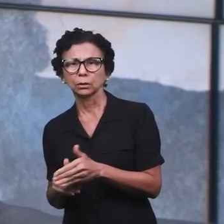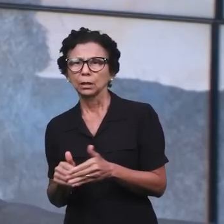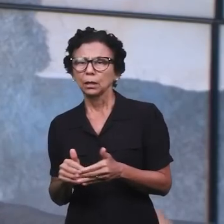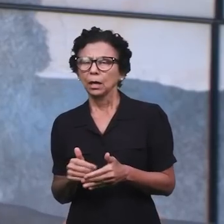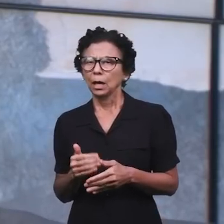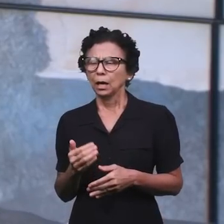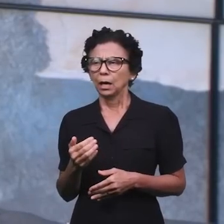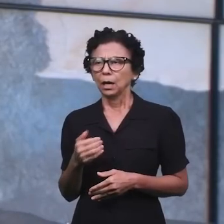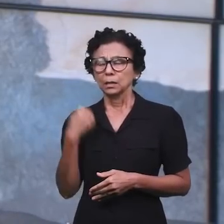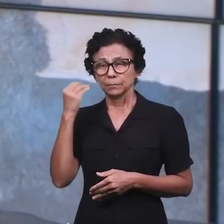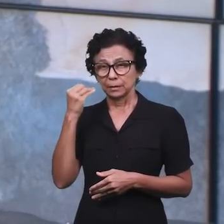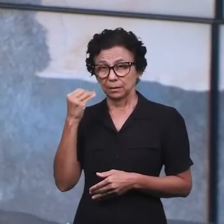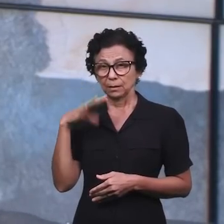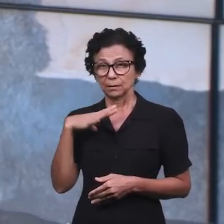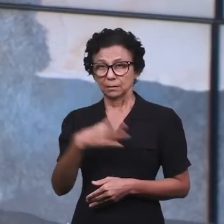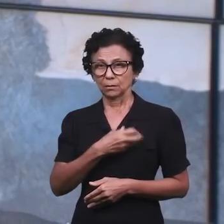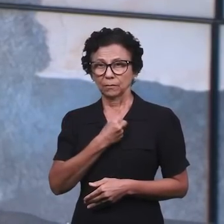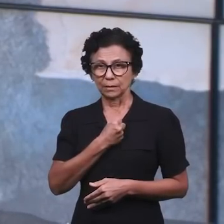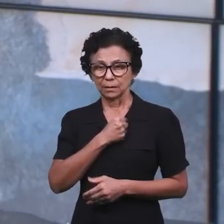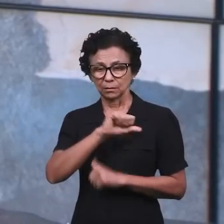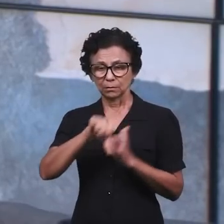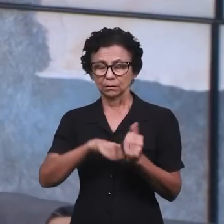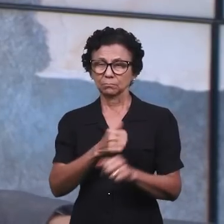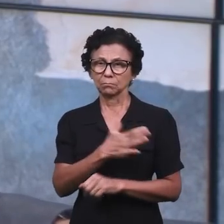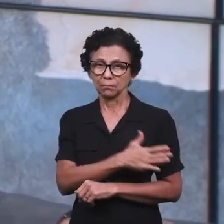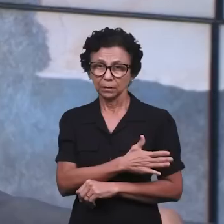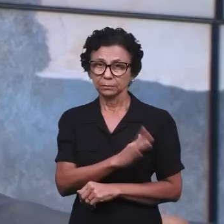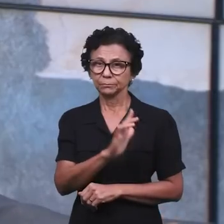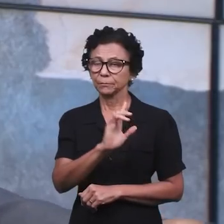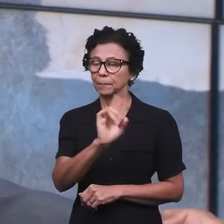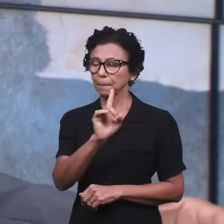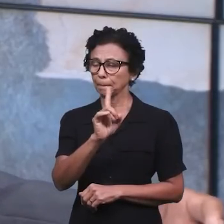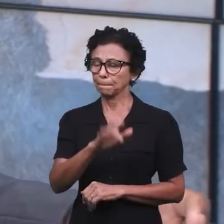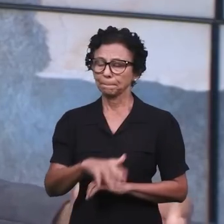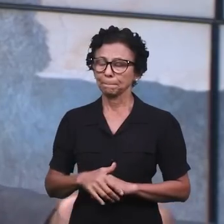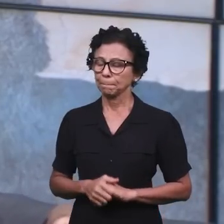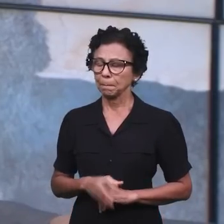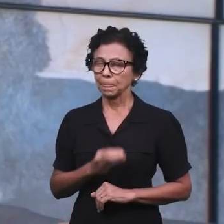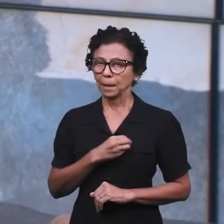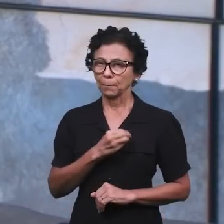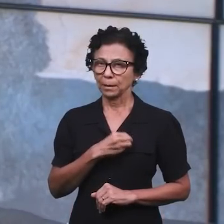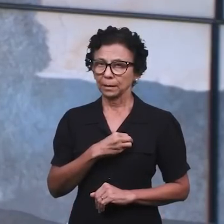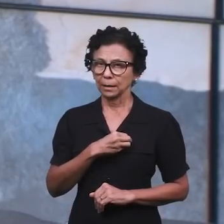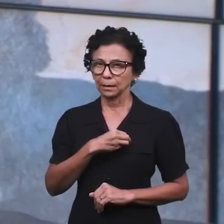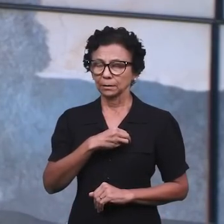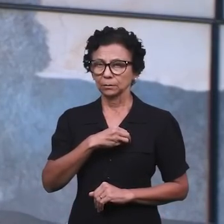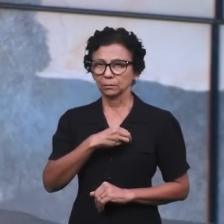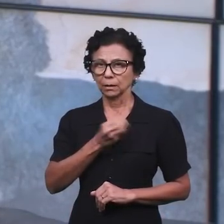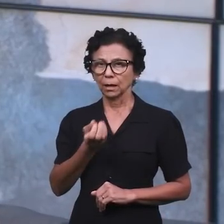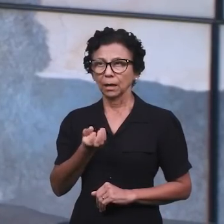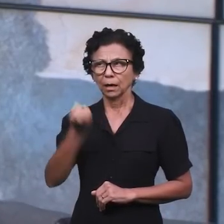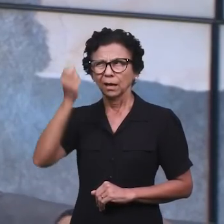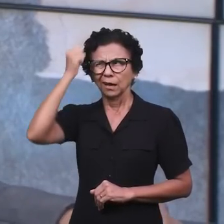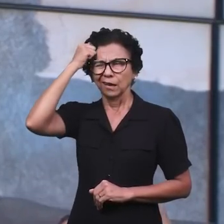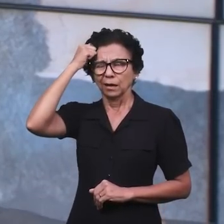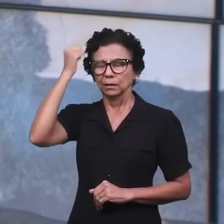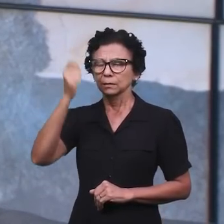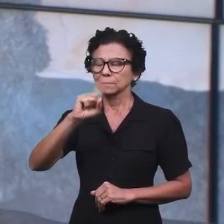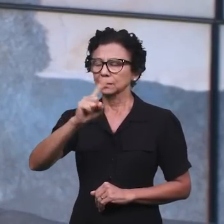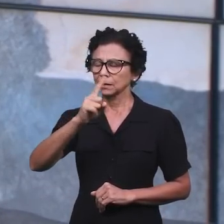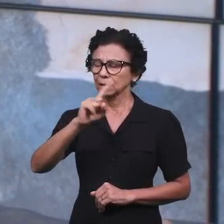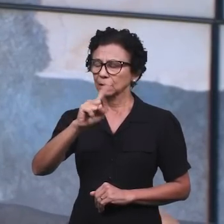de conversão, não por terem tido o arrependimento dos seus pecados, não por terem tido